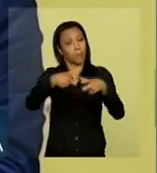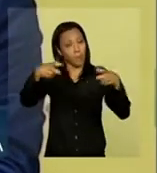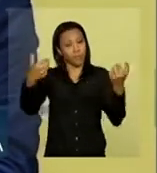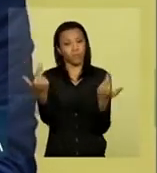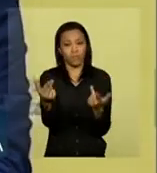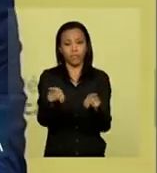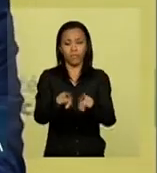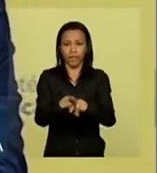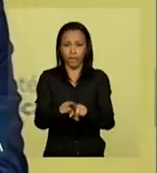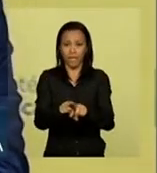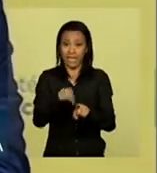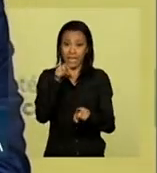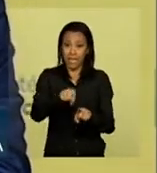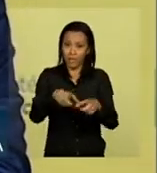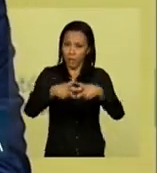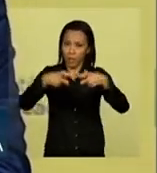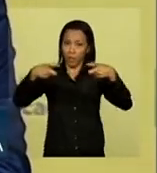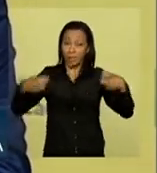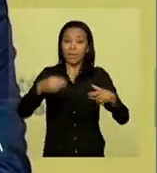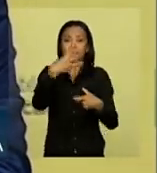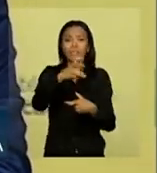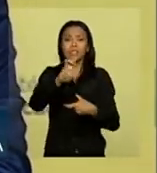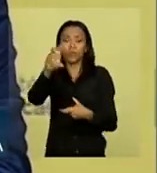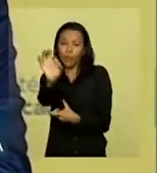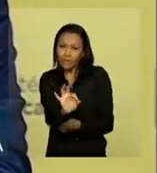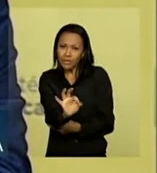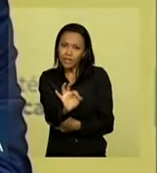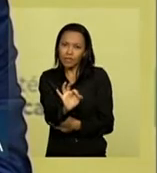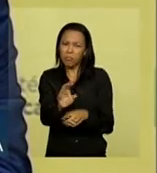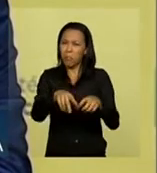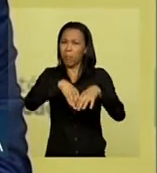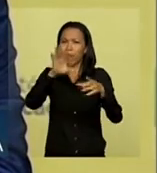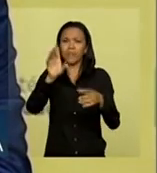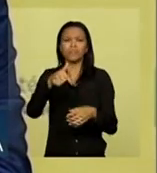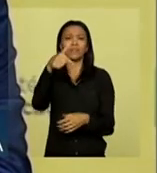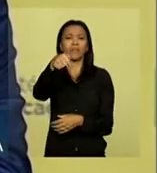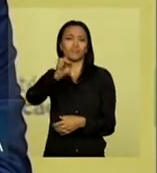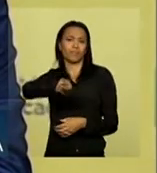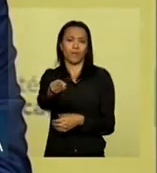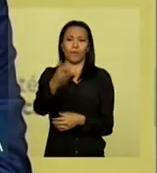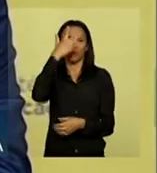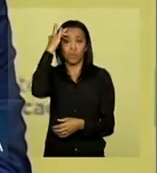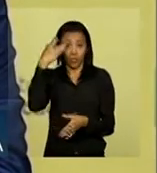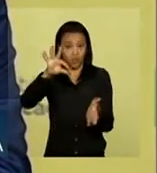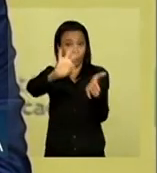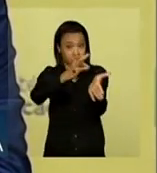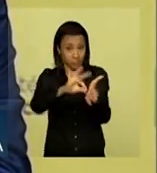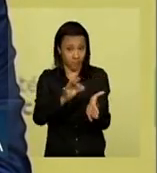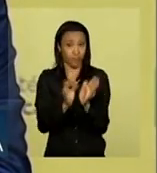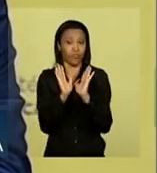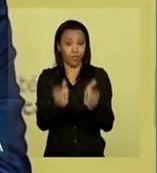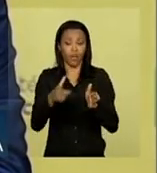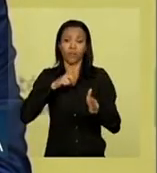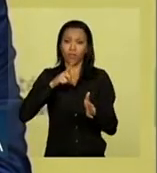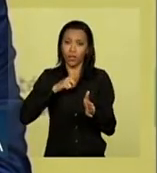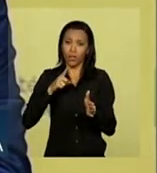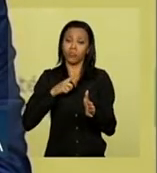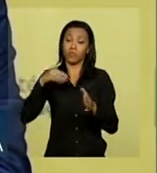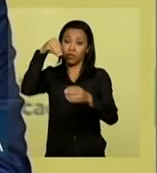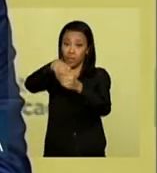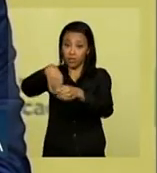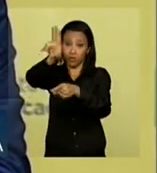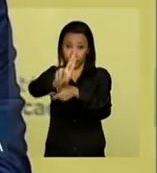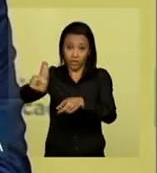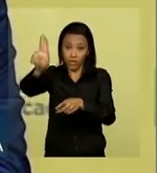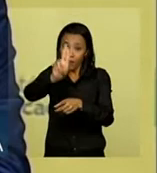nessa expansão 35% das matrículas dos mais de sete milhões de matrículas que nós temos no ensino superior